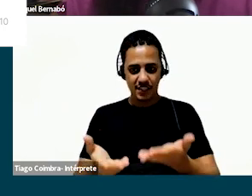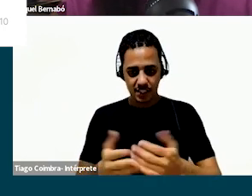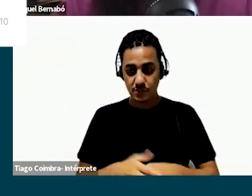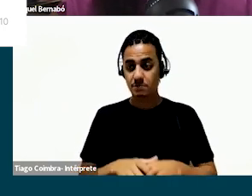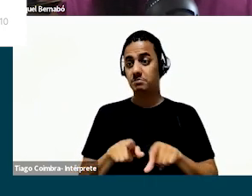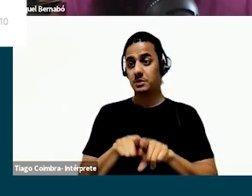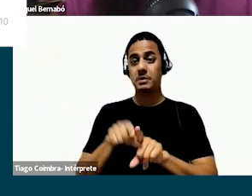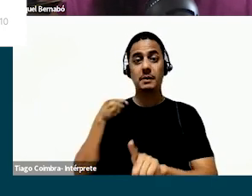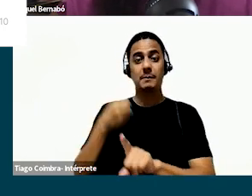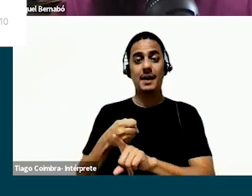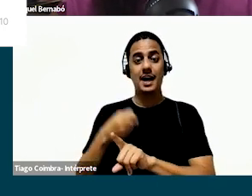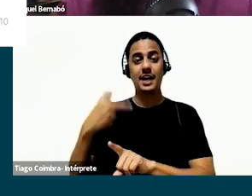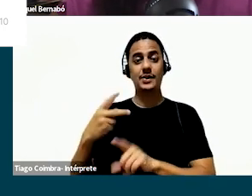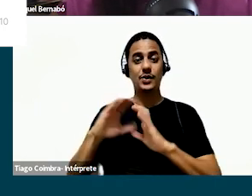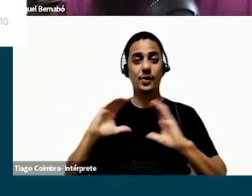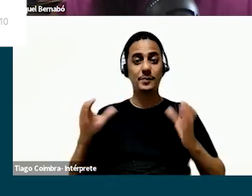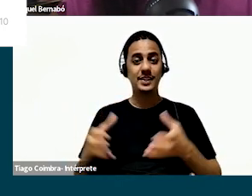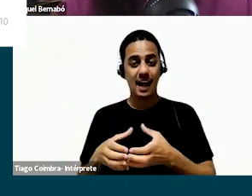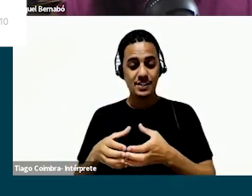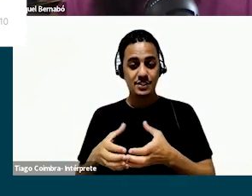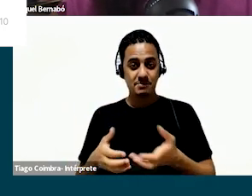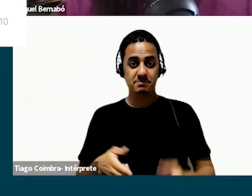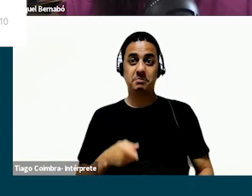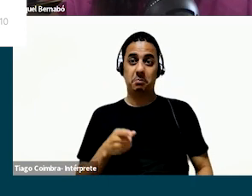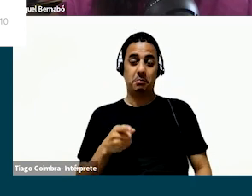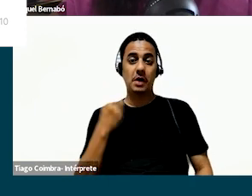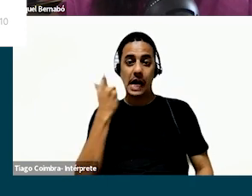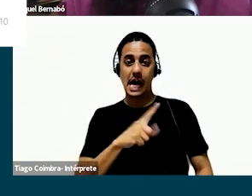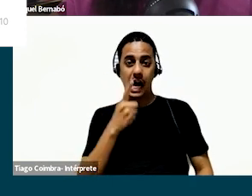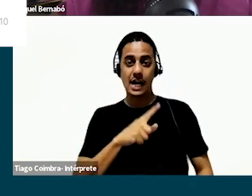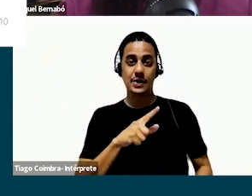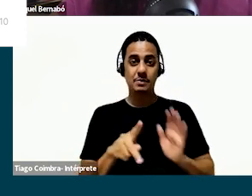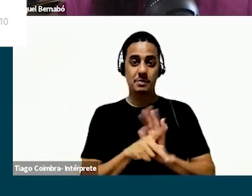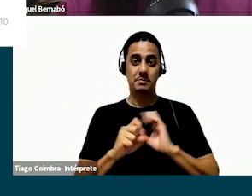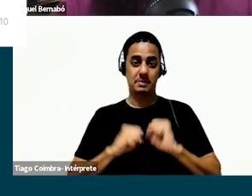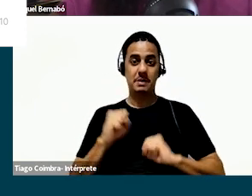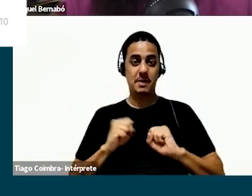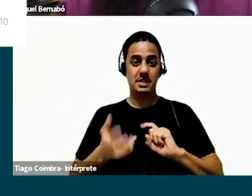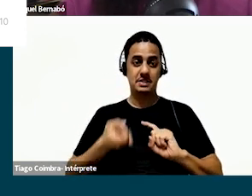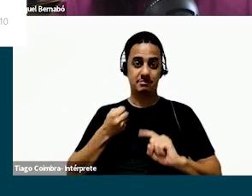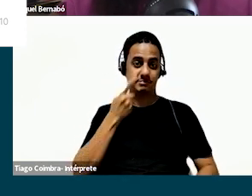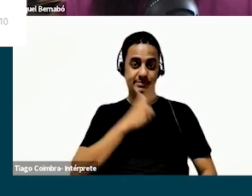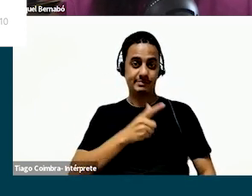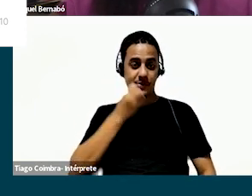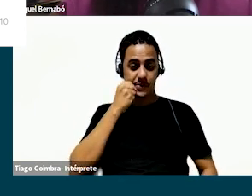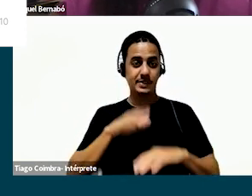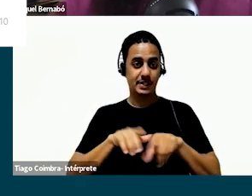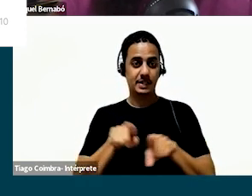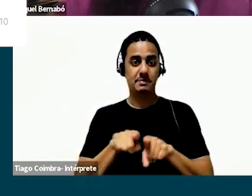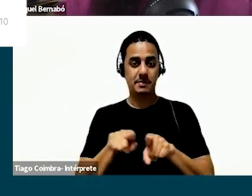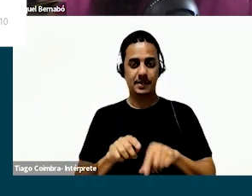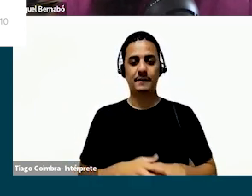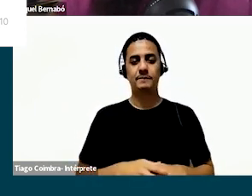de serviço que elas tinham inventado, como também causar impacto nas suas comunidades. E tudo isso estava trazendo um ganho enorme para a empresa.